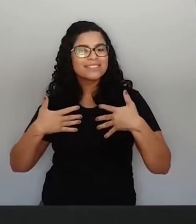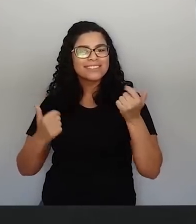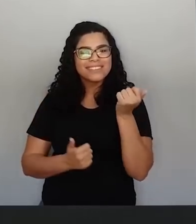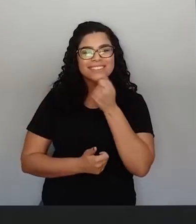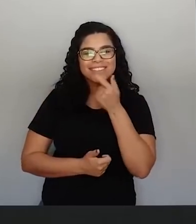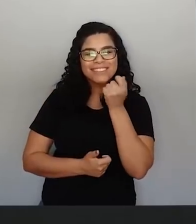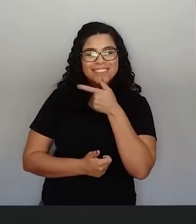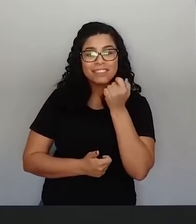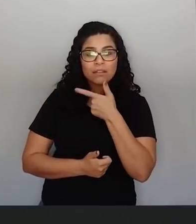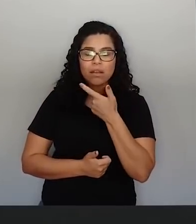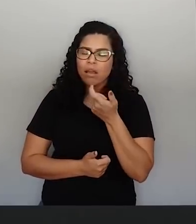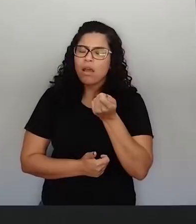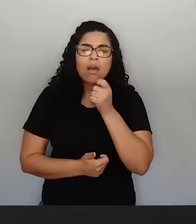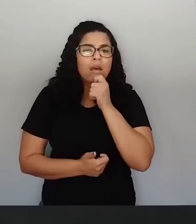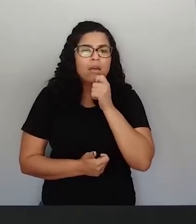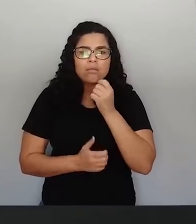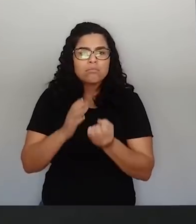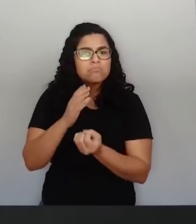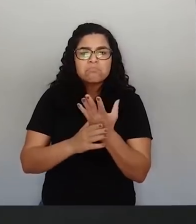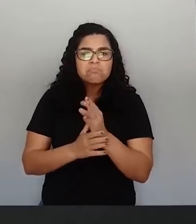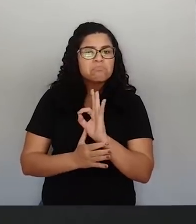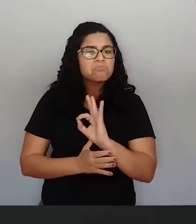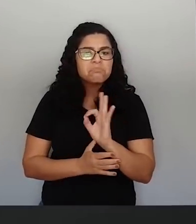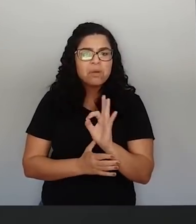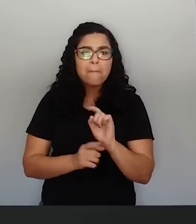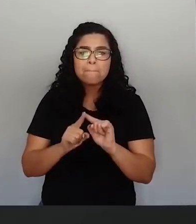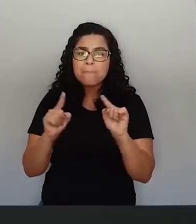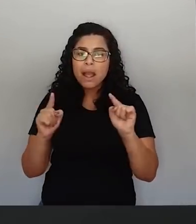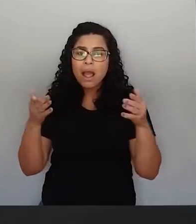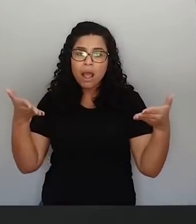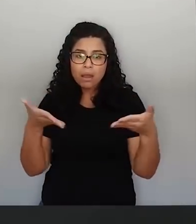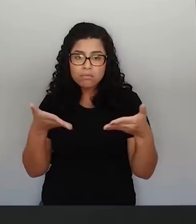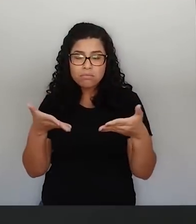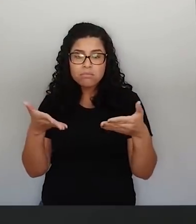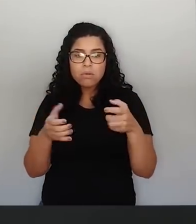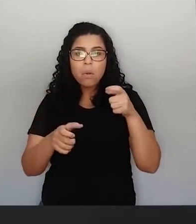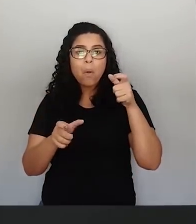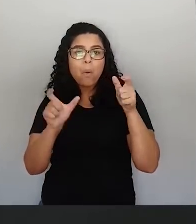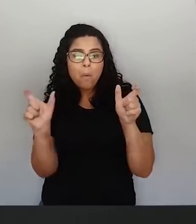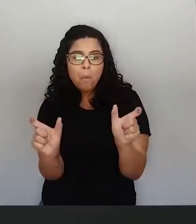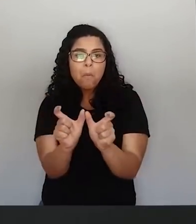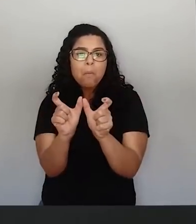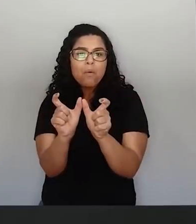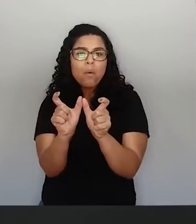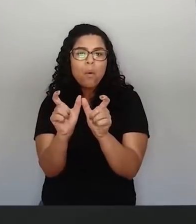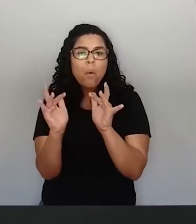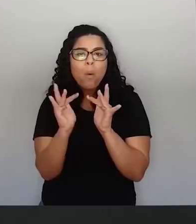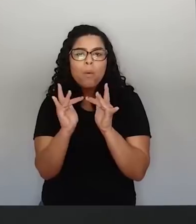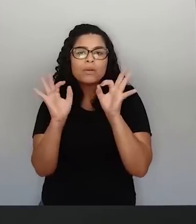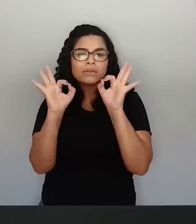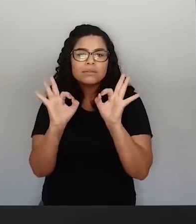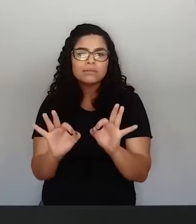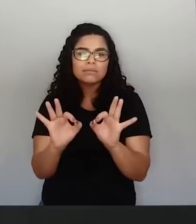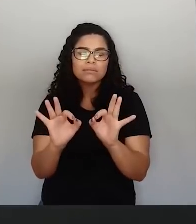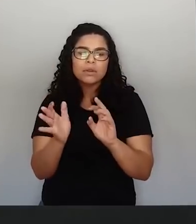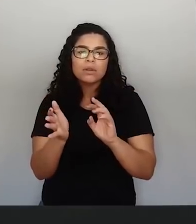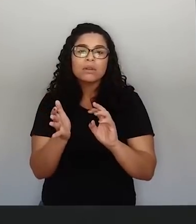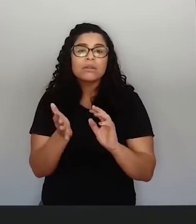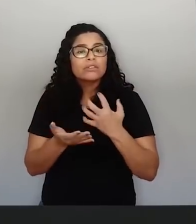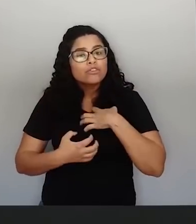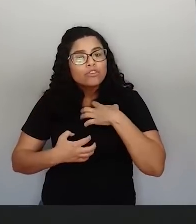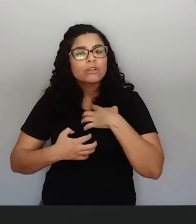criadas, elas passam por um processo de adaptação e de aceitação dentro do idioma. Nem sempre é fácil. Aos